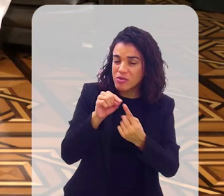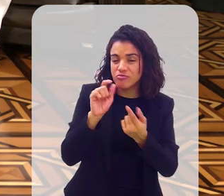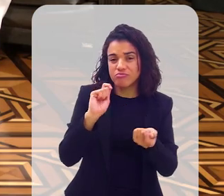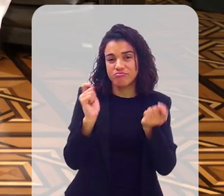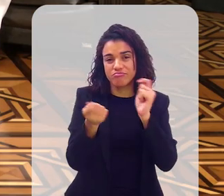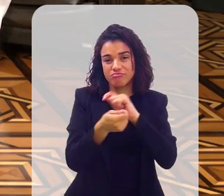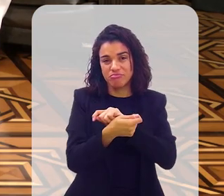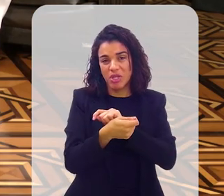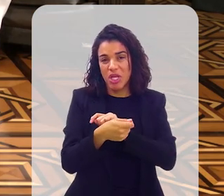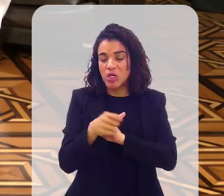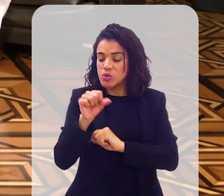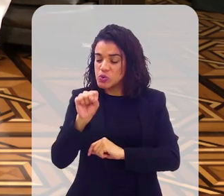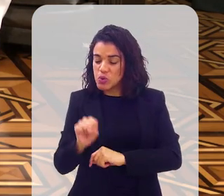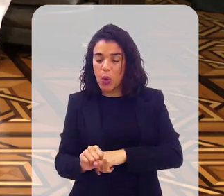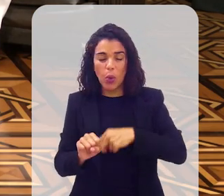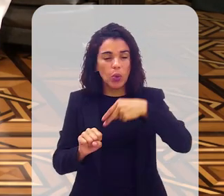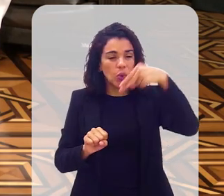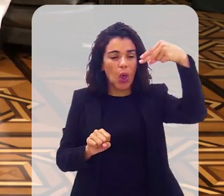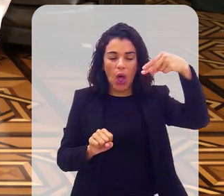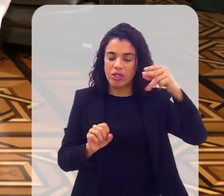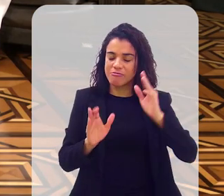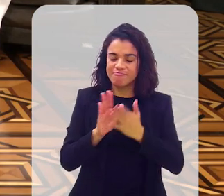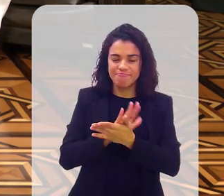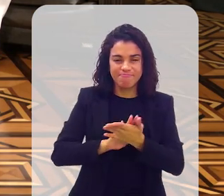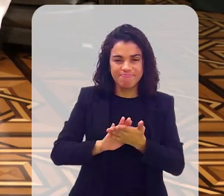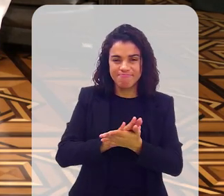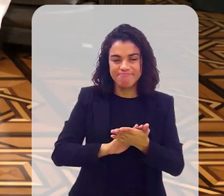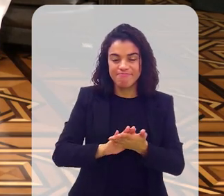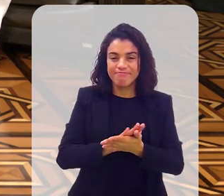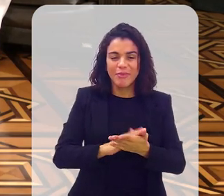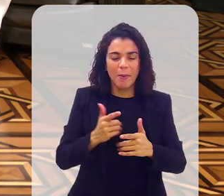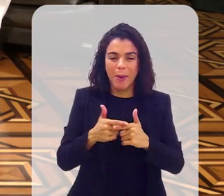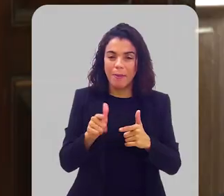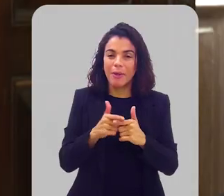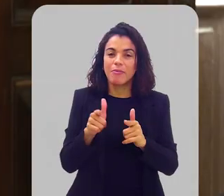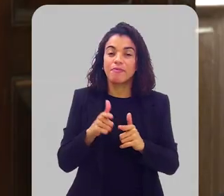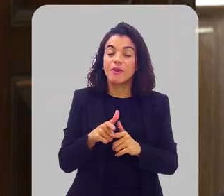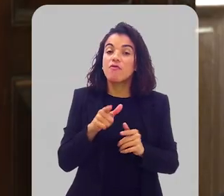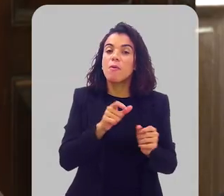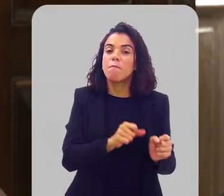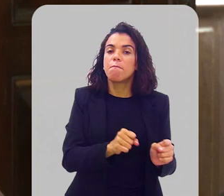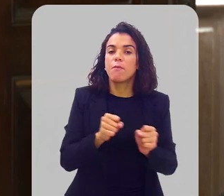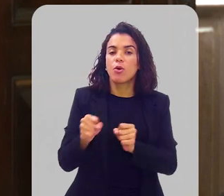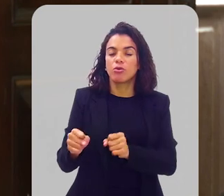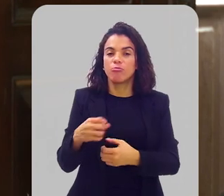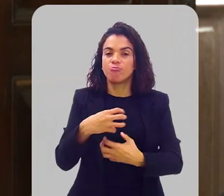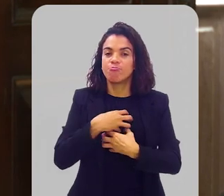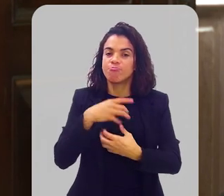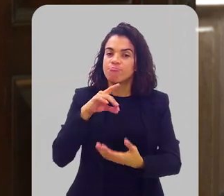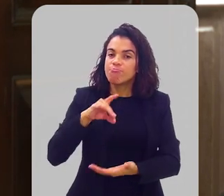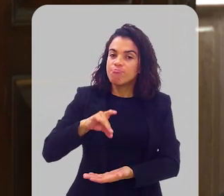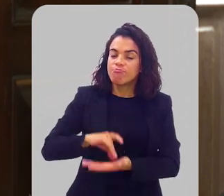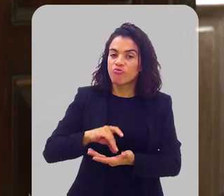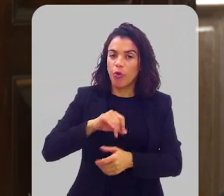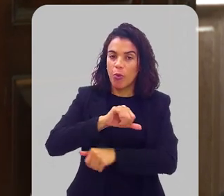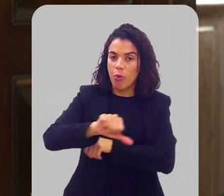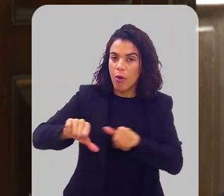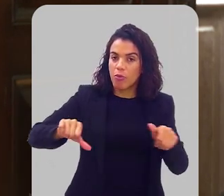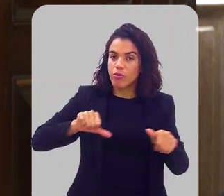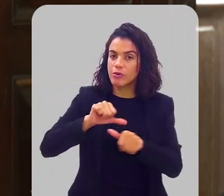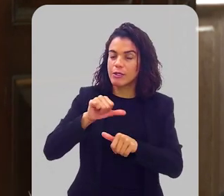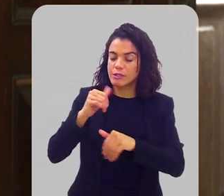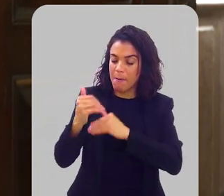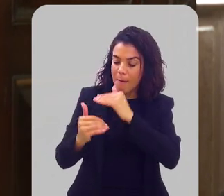Por favor, Reino do Norte, o Reino do Sul, enfim. E ali foi muito poderoso, porque verdadeiramente